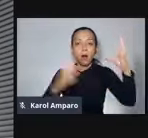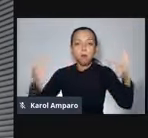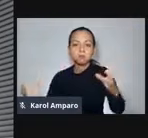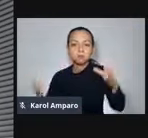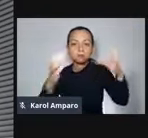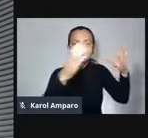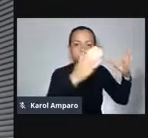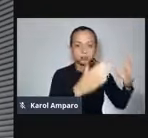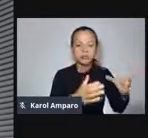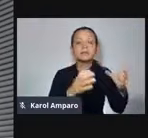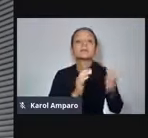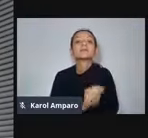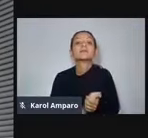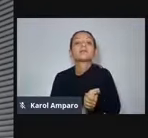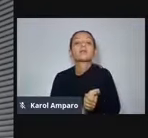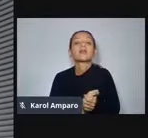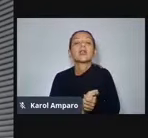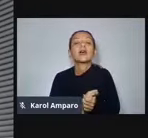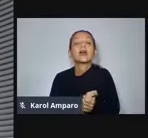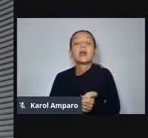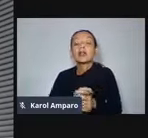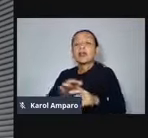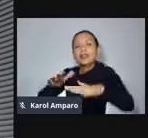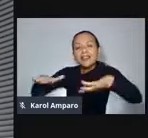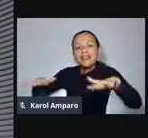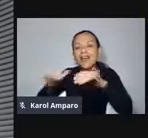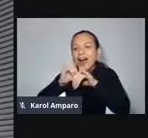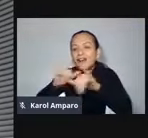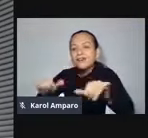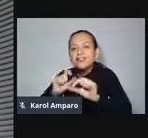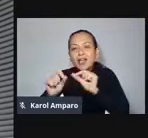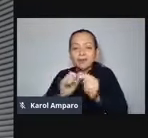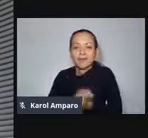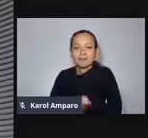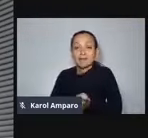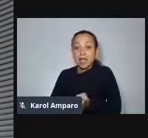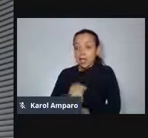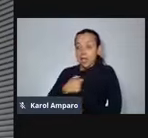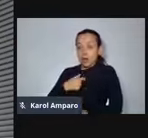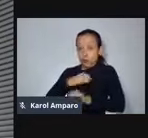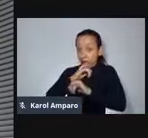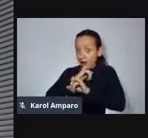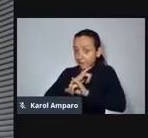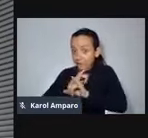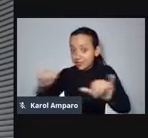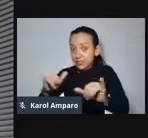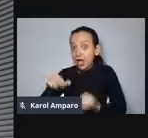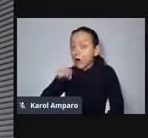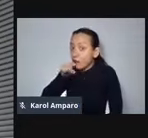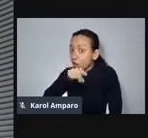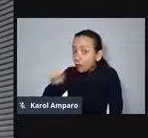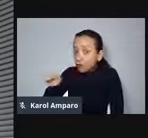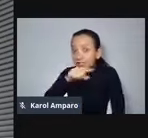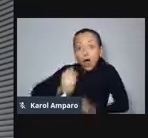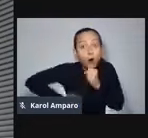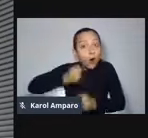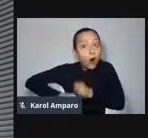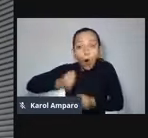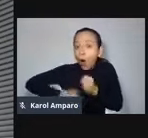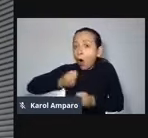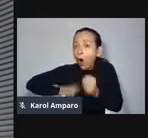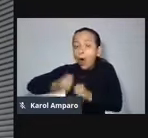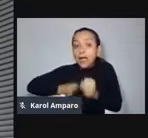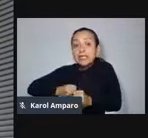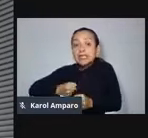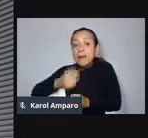né, e disse: olha, daqui a pouco eu vou dar um sinal. Vocês vão sair correndo daqui e quem